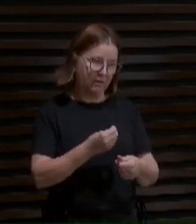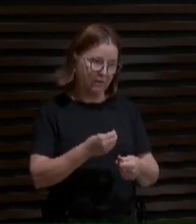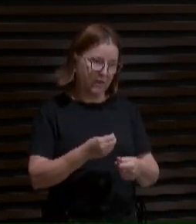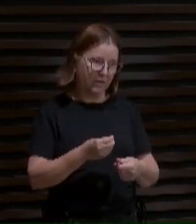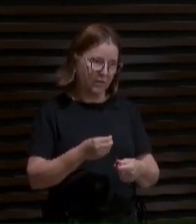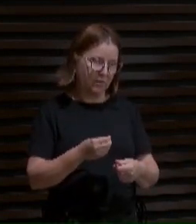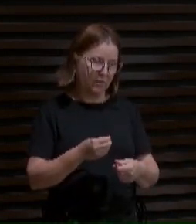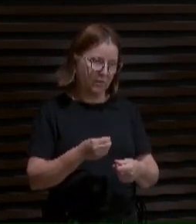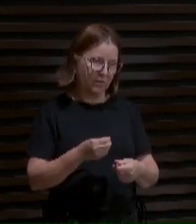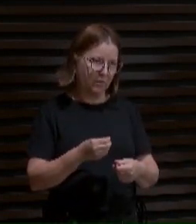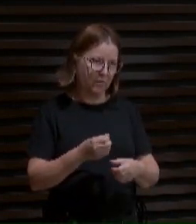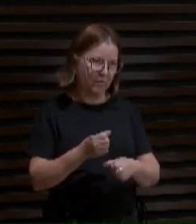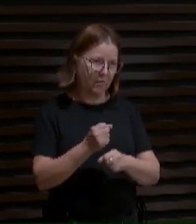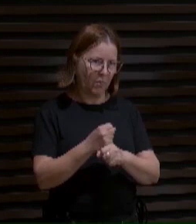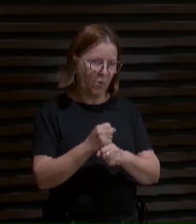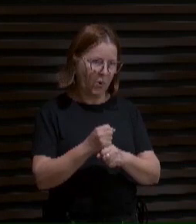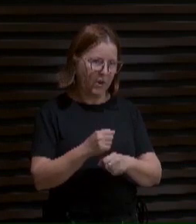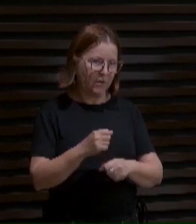5.783.